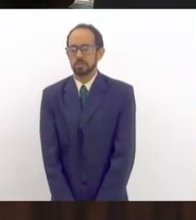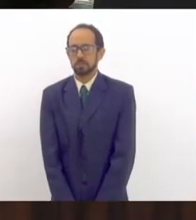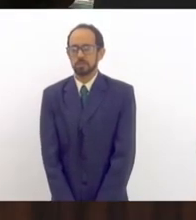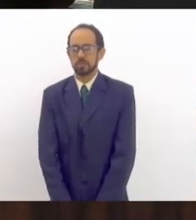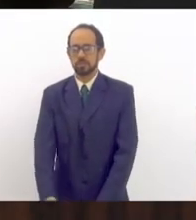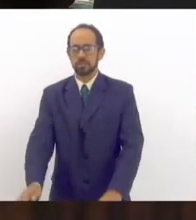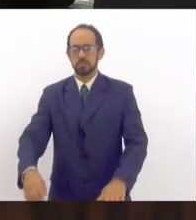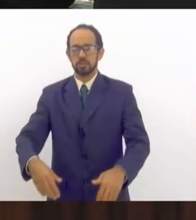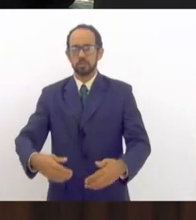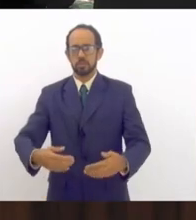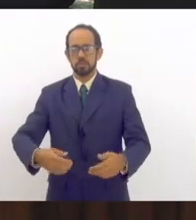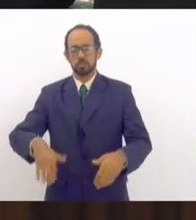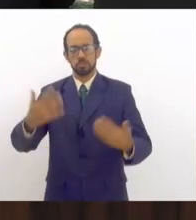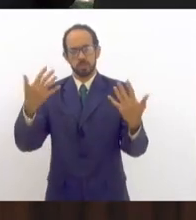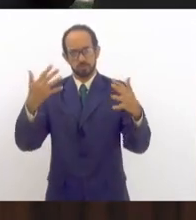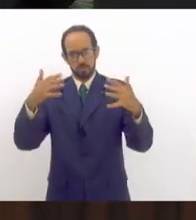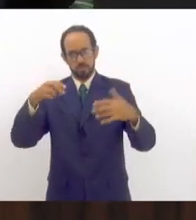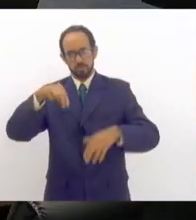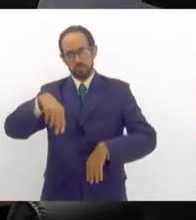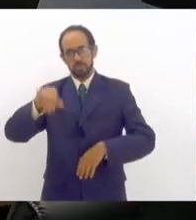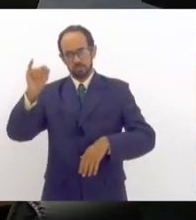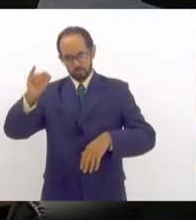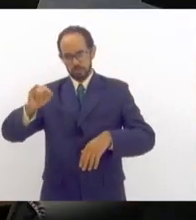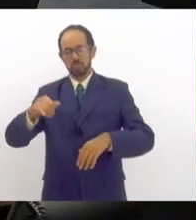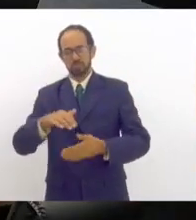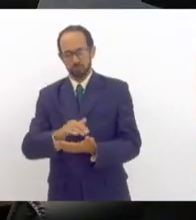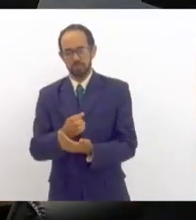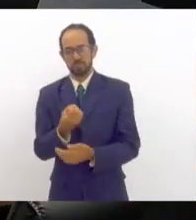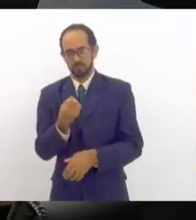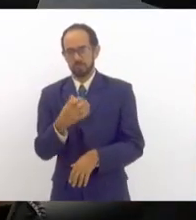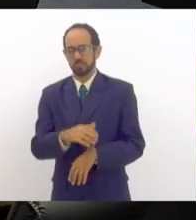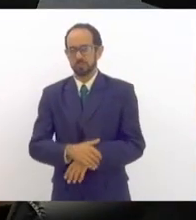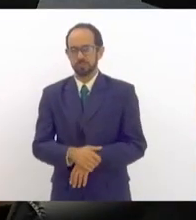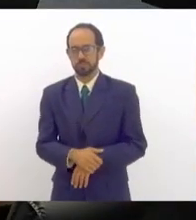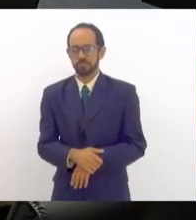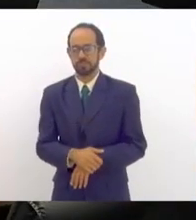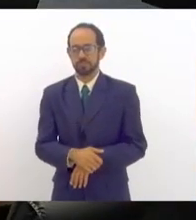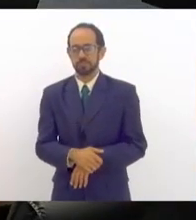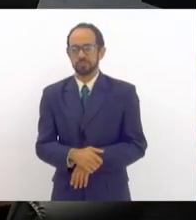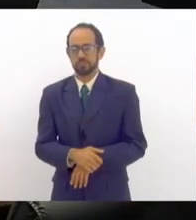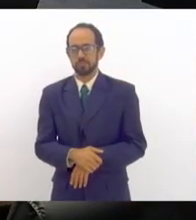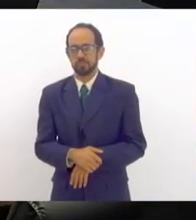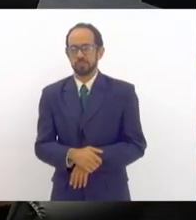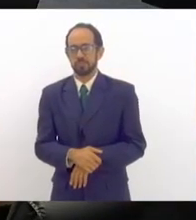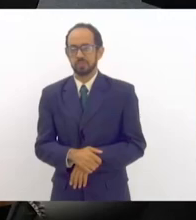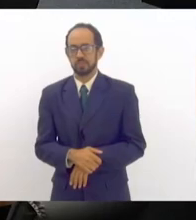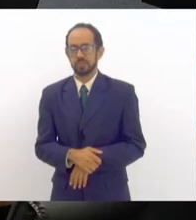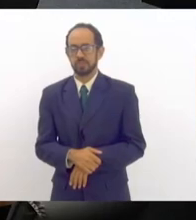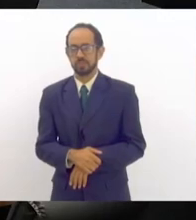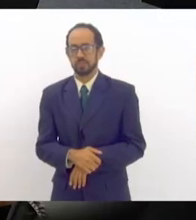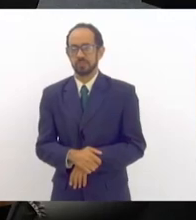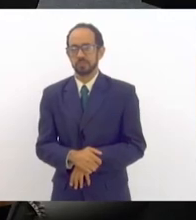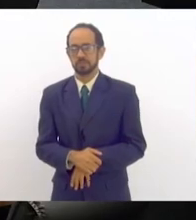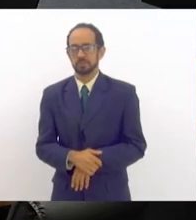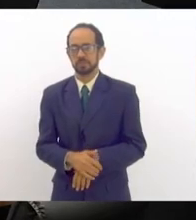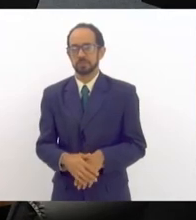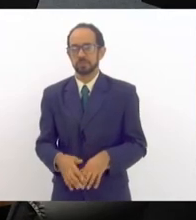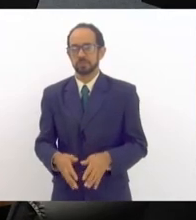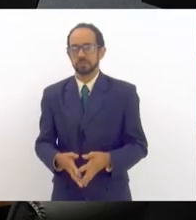município de Nova Iguaçu né Parabéns aí pelo BA hão